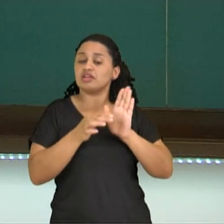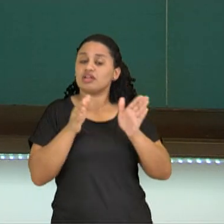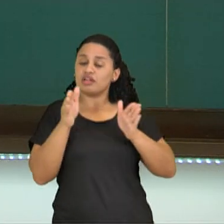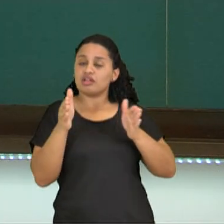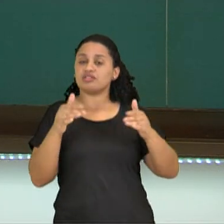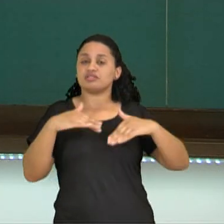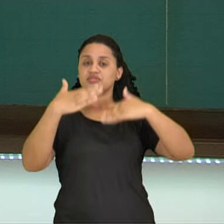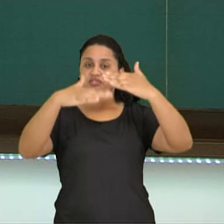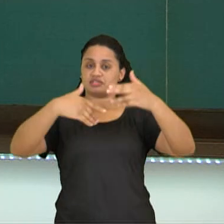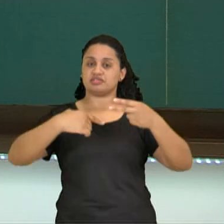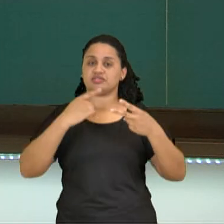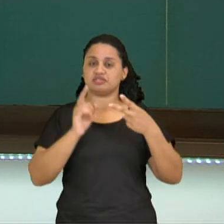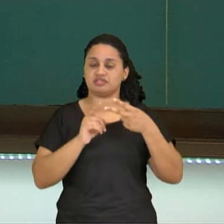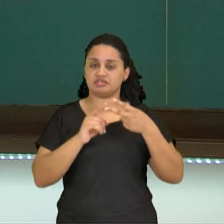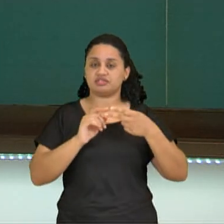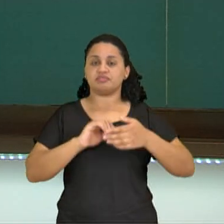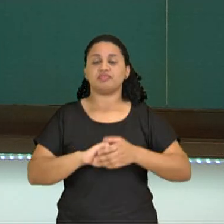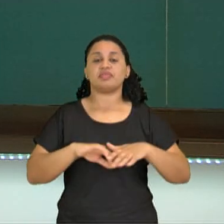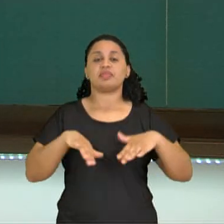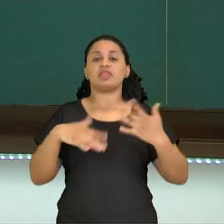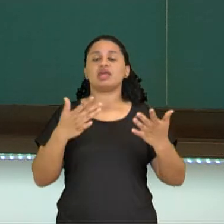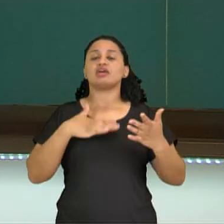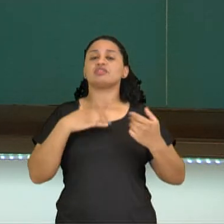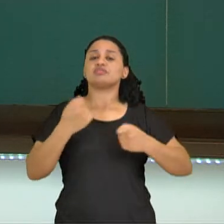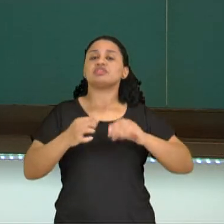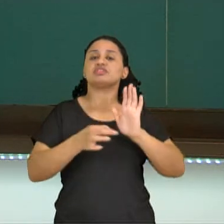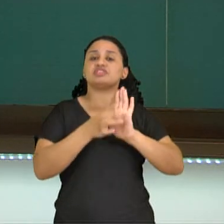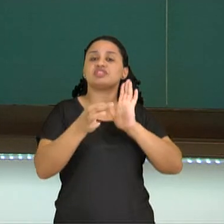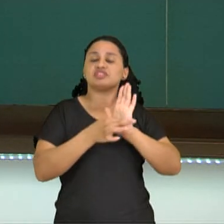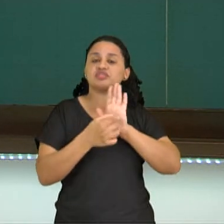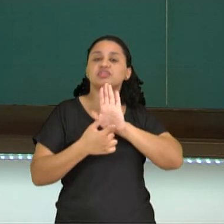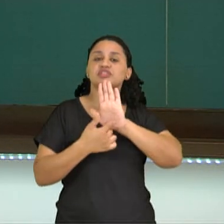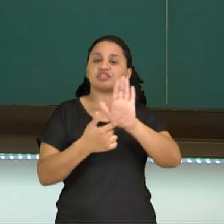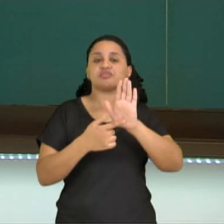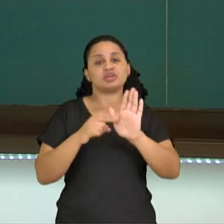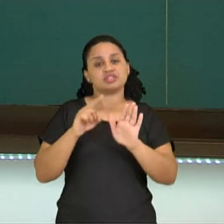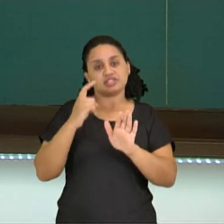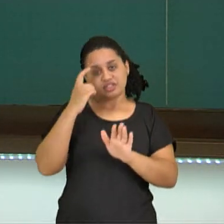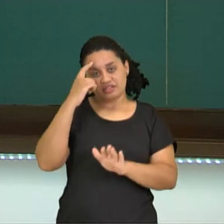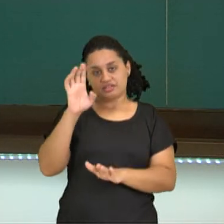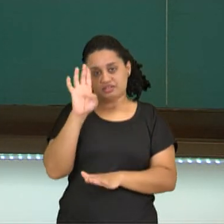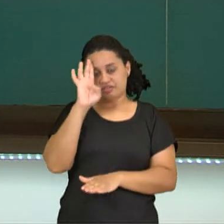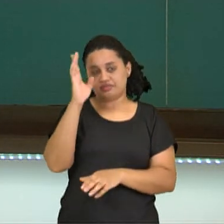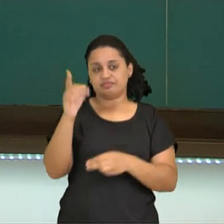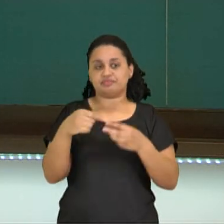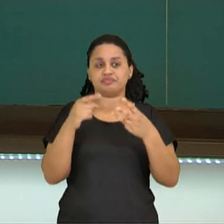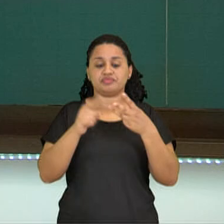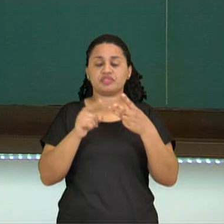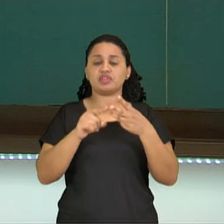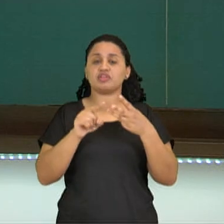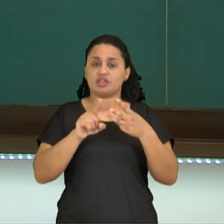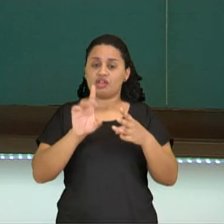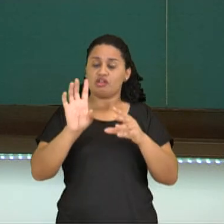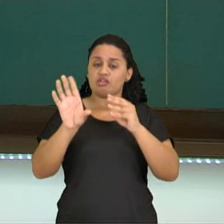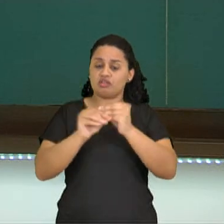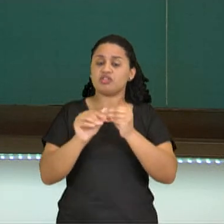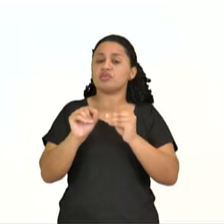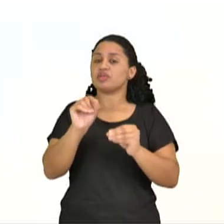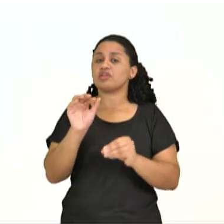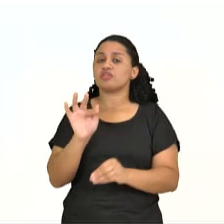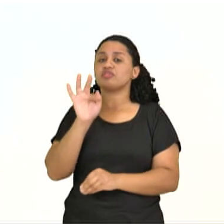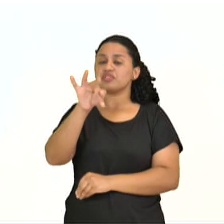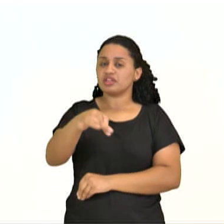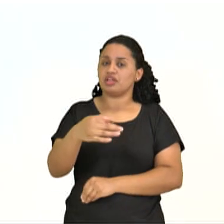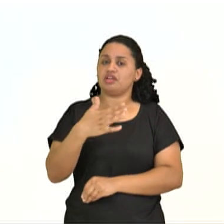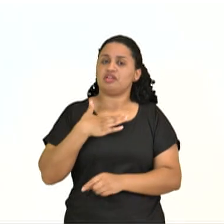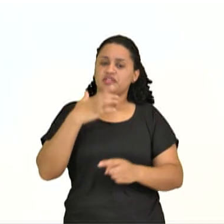desenvolvimento. Então, eu preciso de argumentos que justifiquem a ideia principal na introdução. E a conclusão, que é o fechamento das